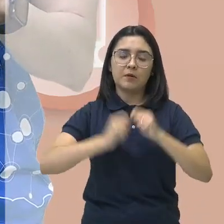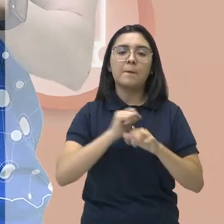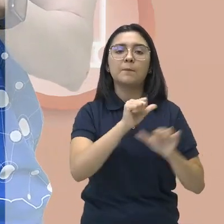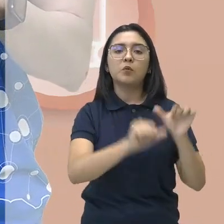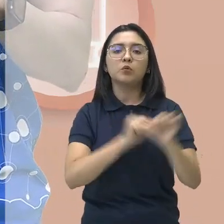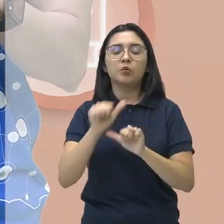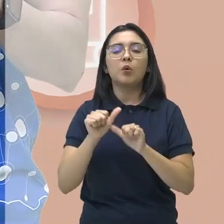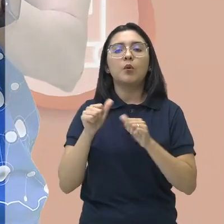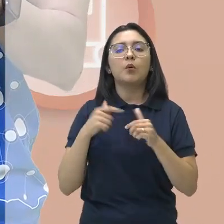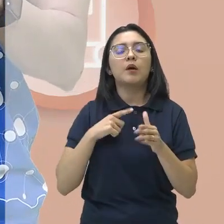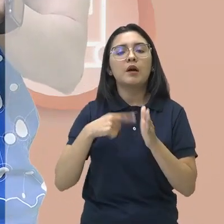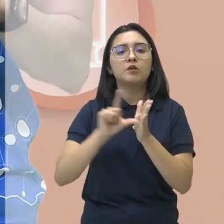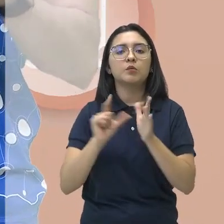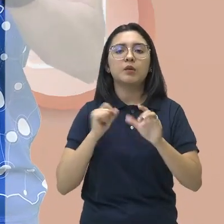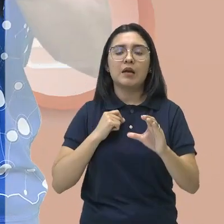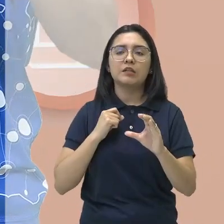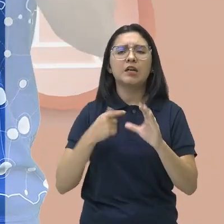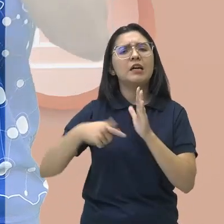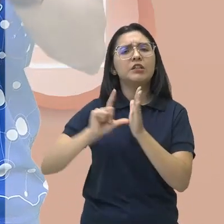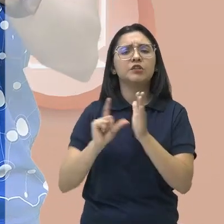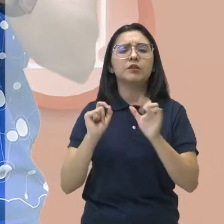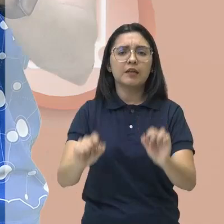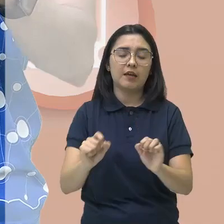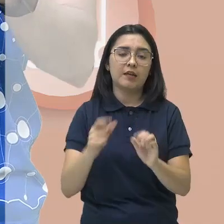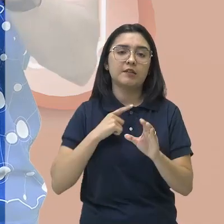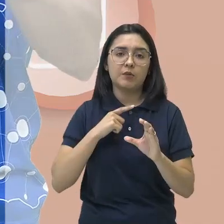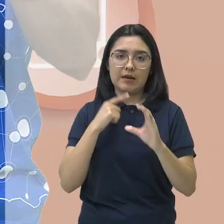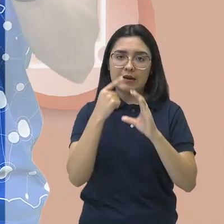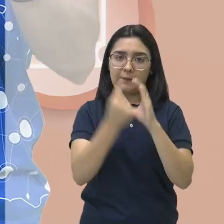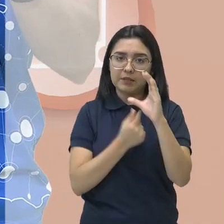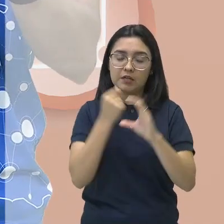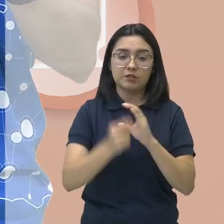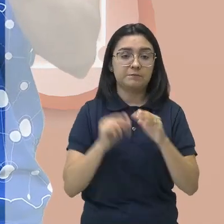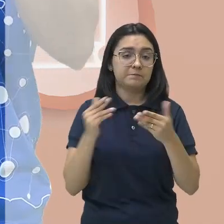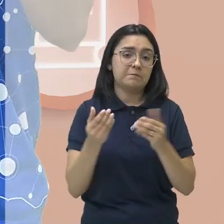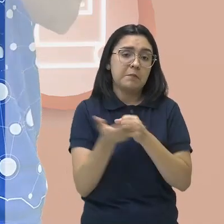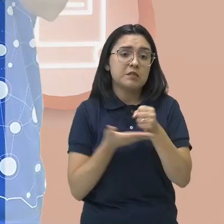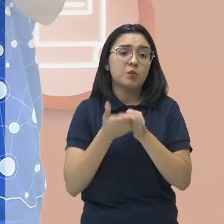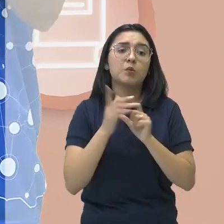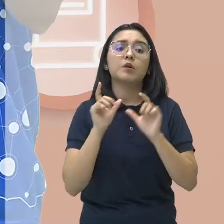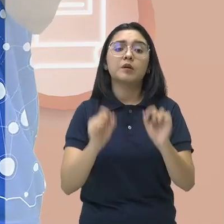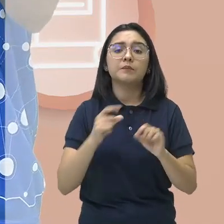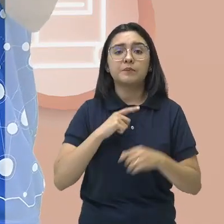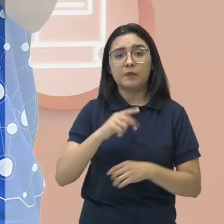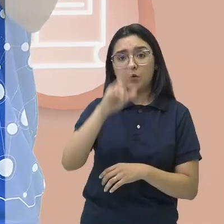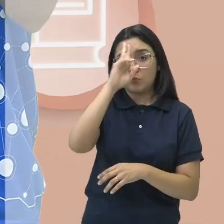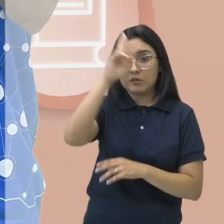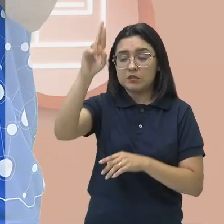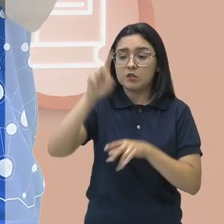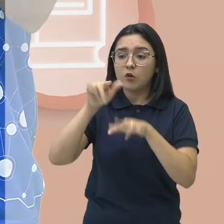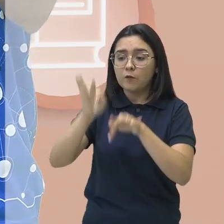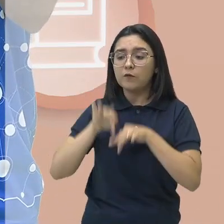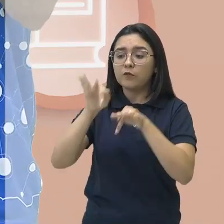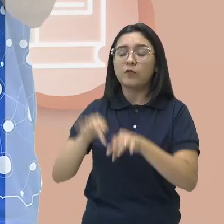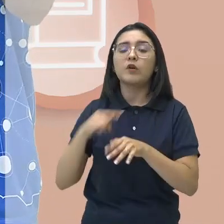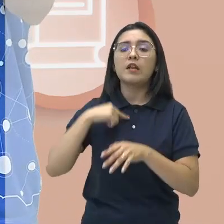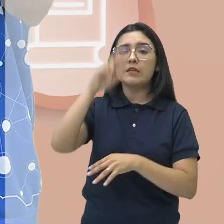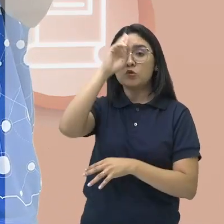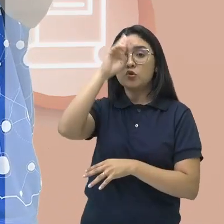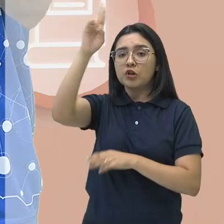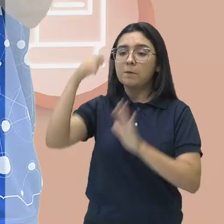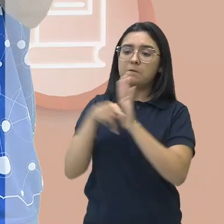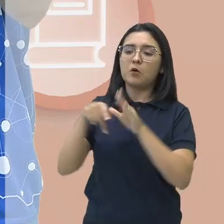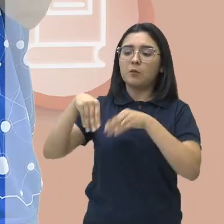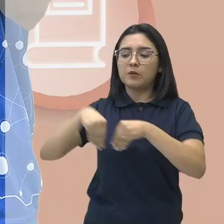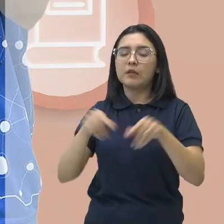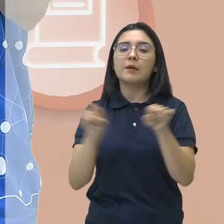produção capitalista, né? E essa forma de trabalho baseia-se basicamente no senhor feudal, que é o dono da terra, e a gente